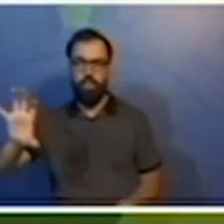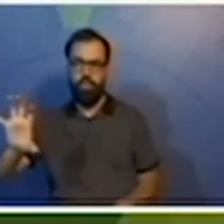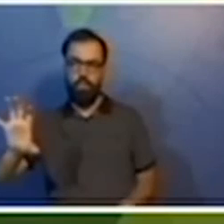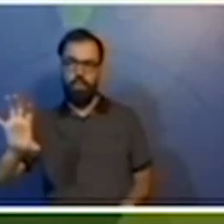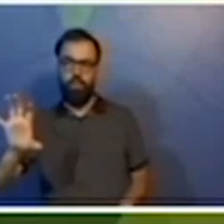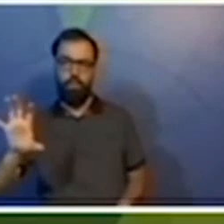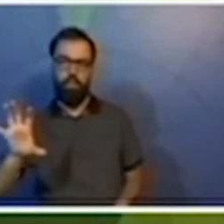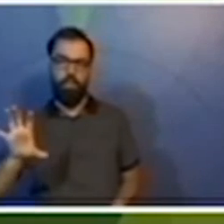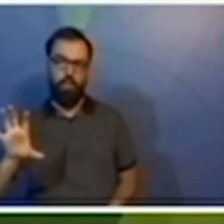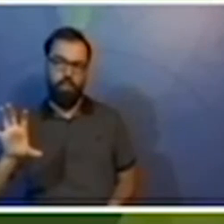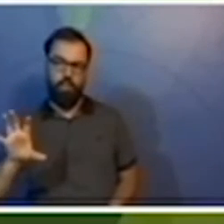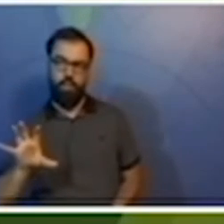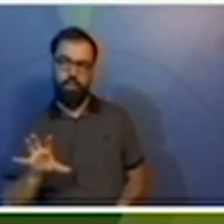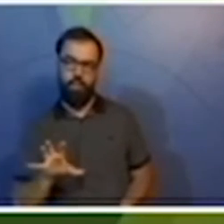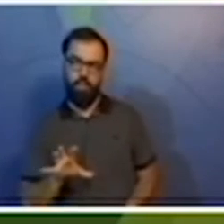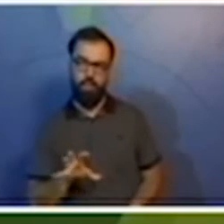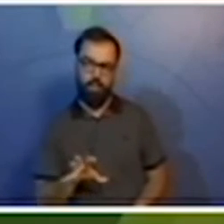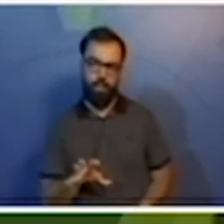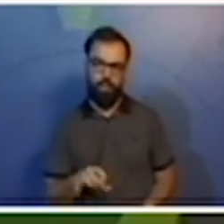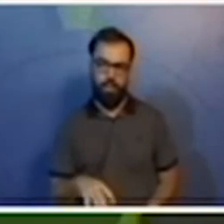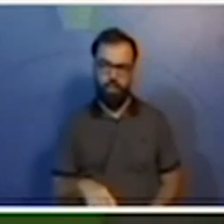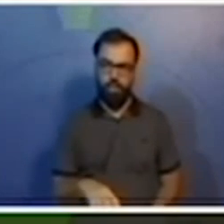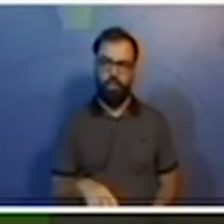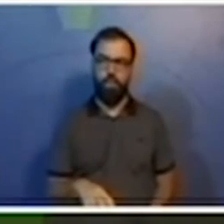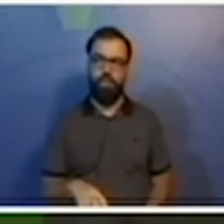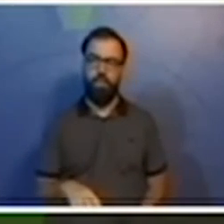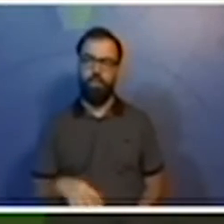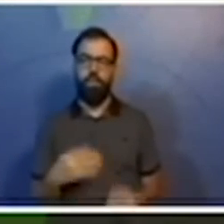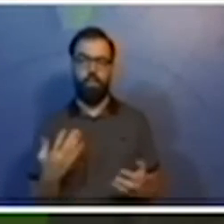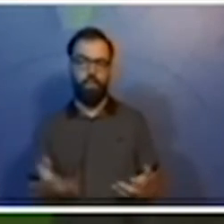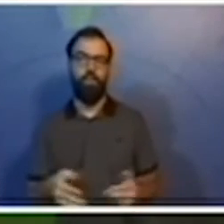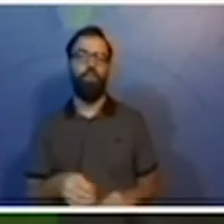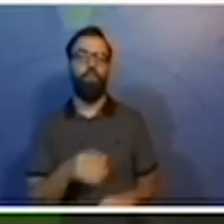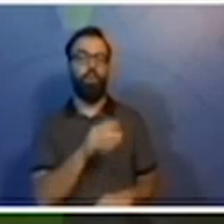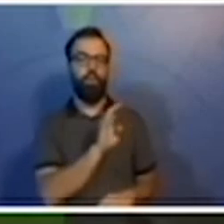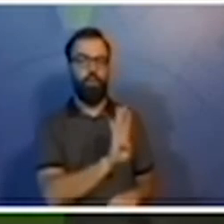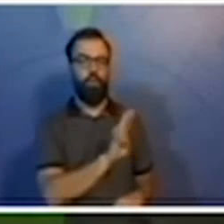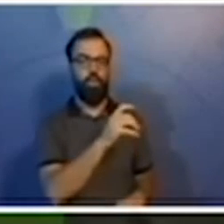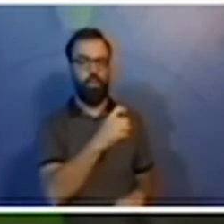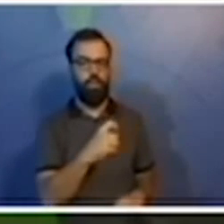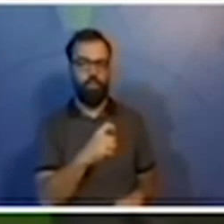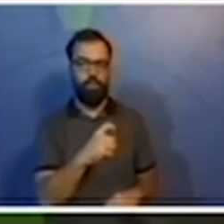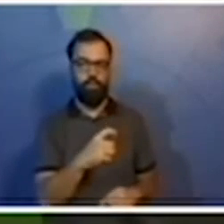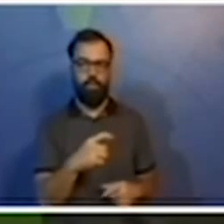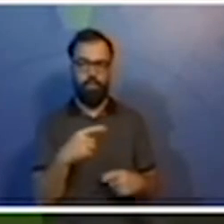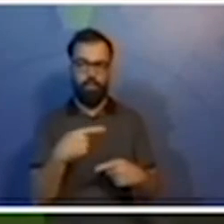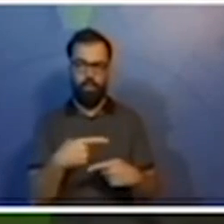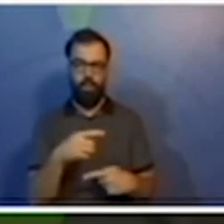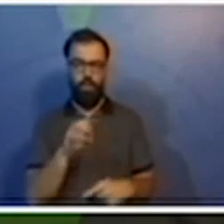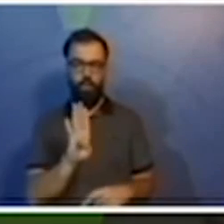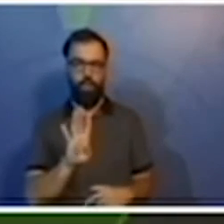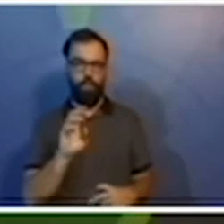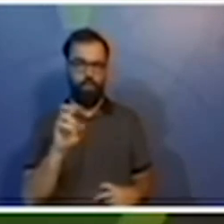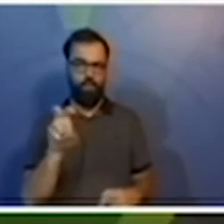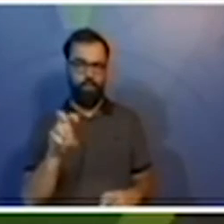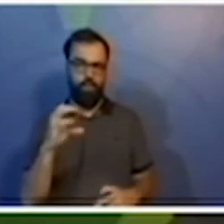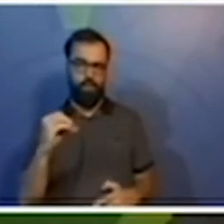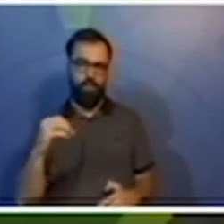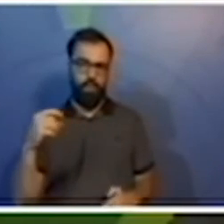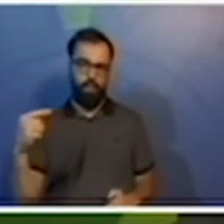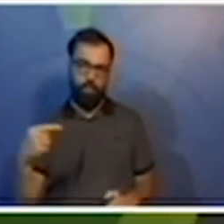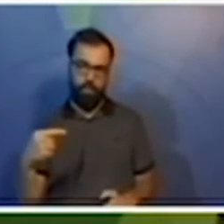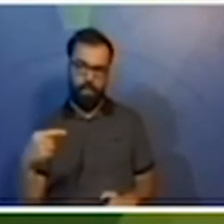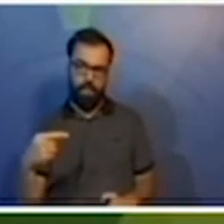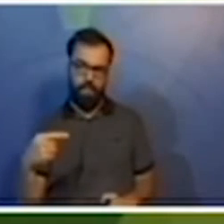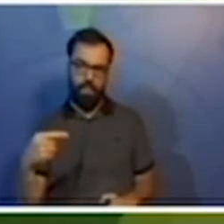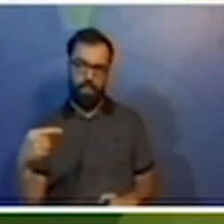sozinho, a gente traz para o lado de cá. 4x igual a 450 graus,